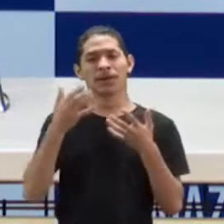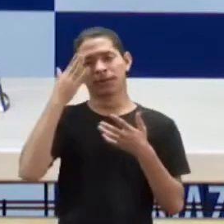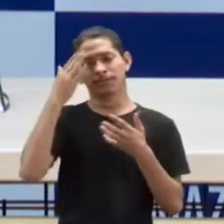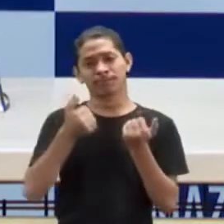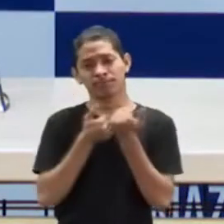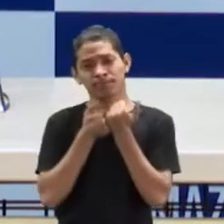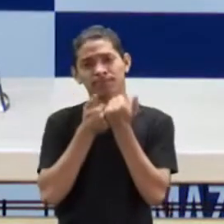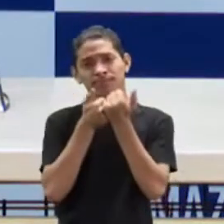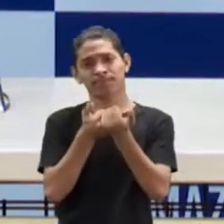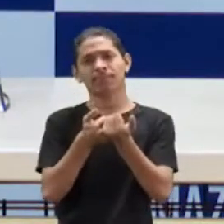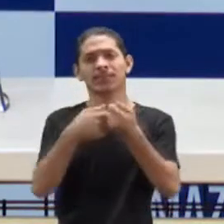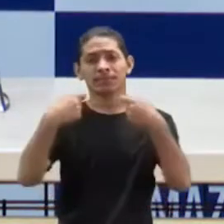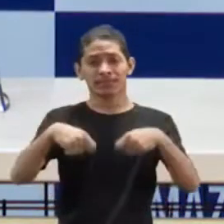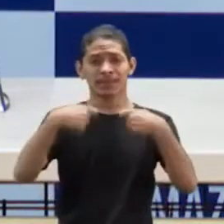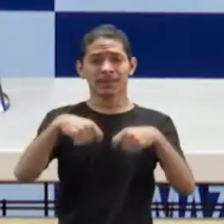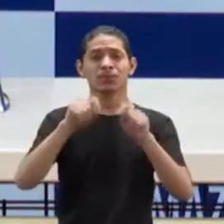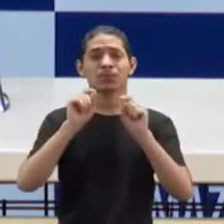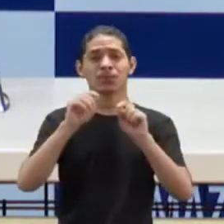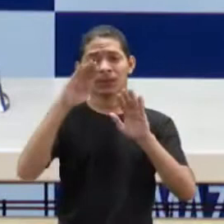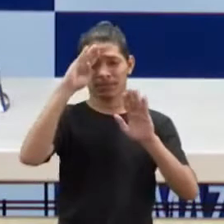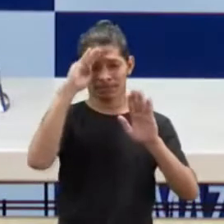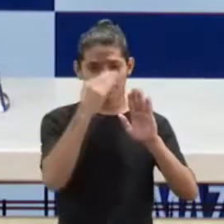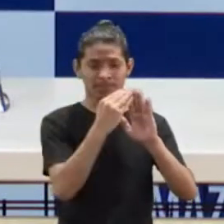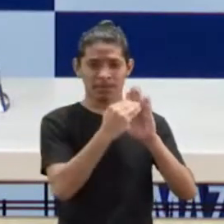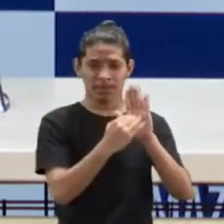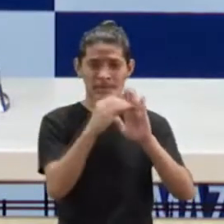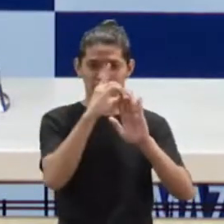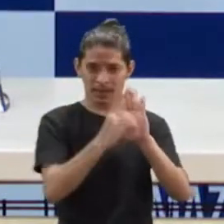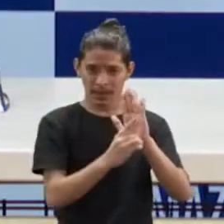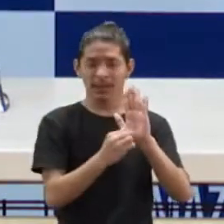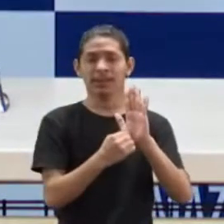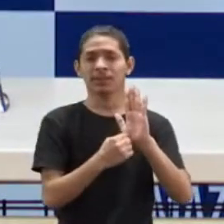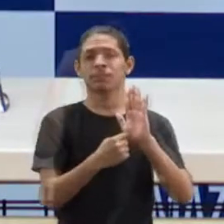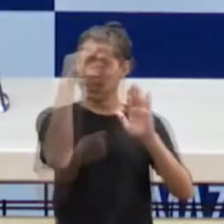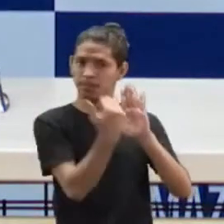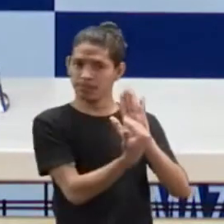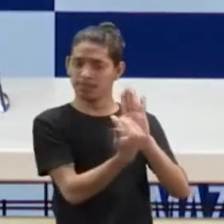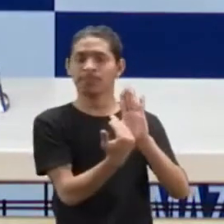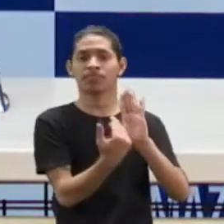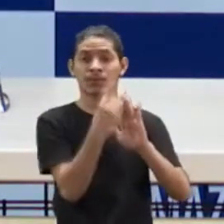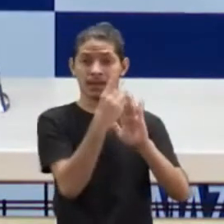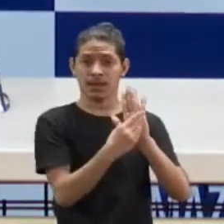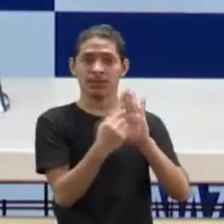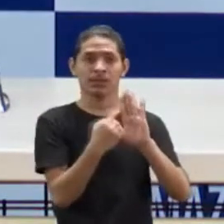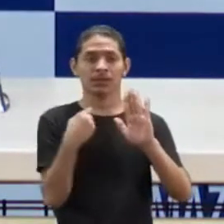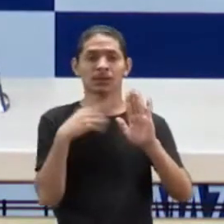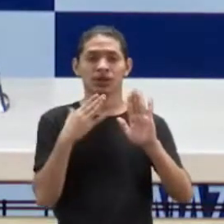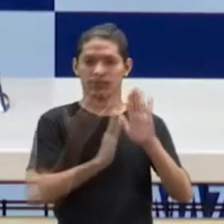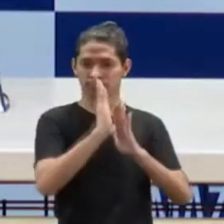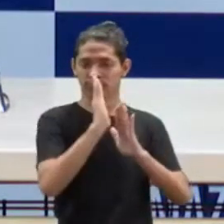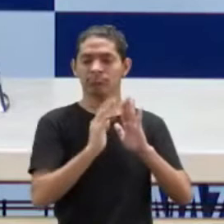reforçar a necessidade de se cumprir o que Foi estabelecido no decreto Decreto que nós